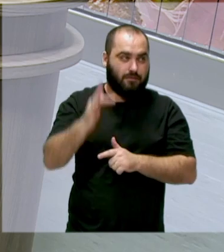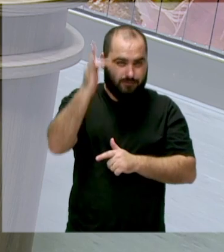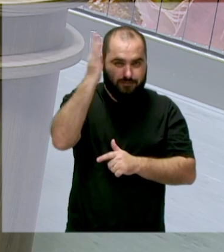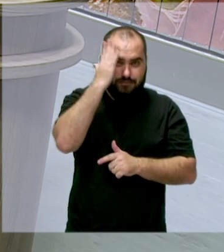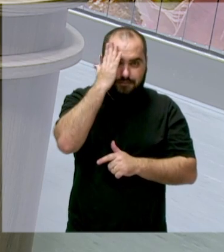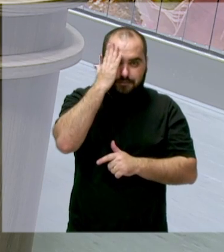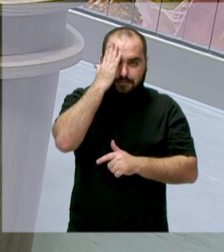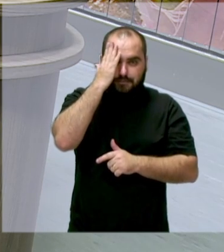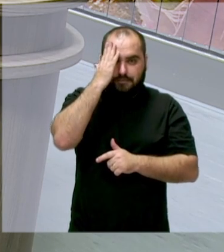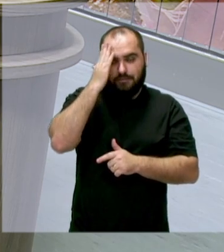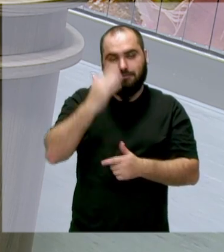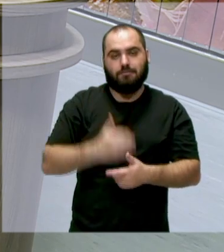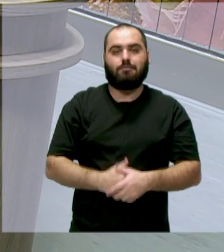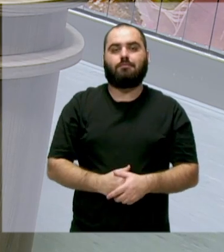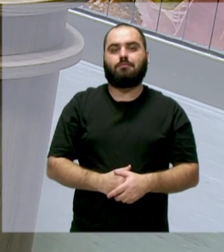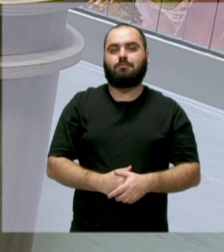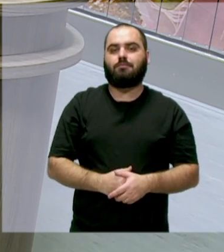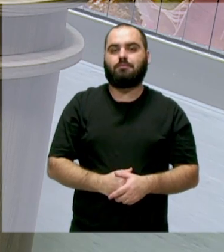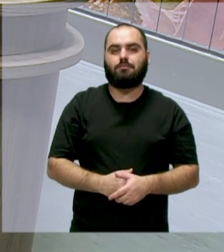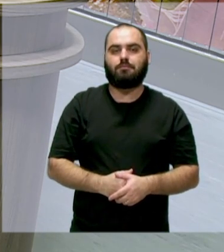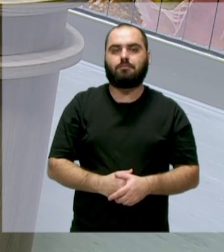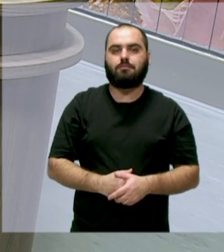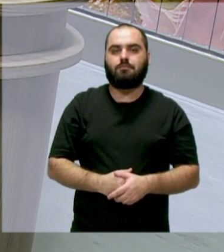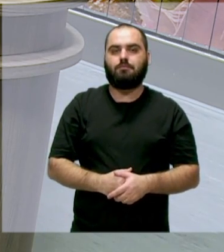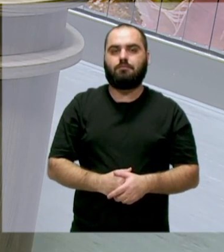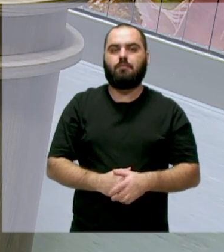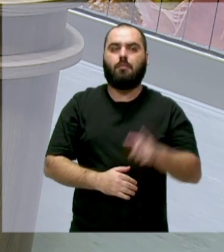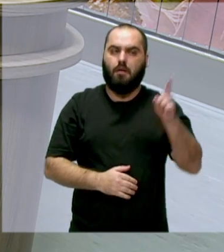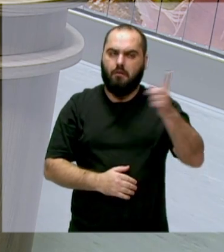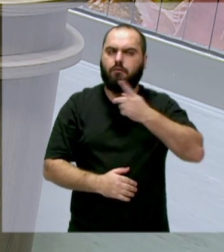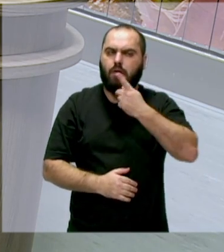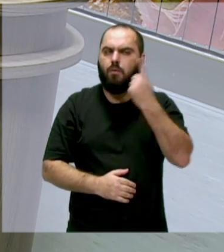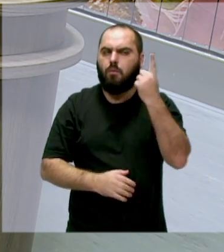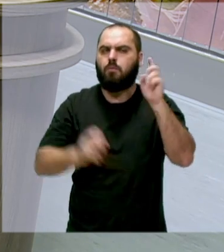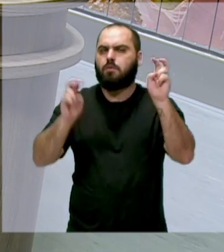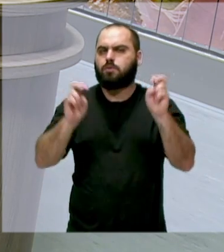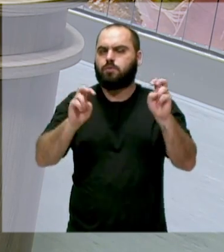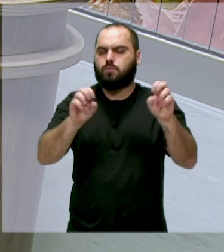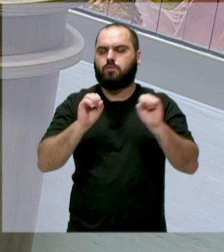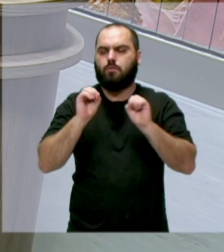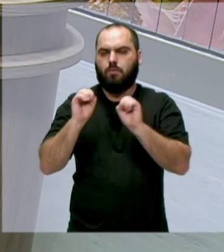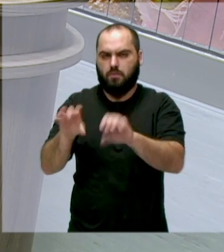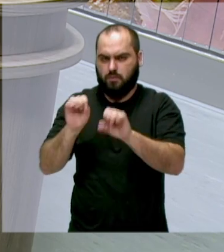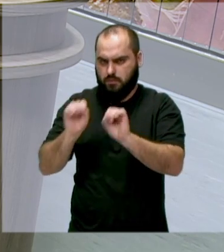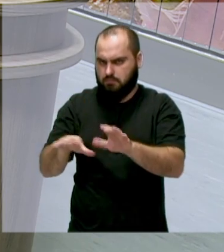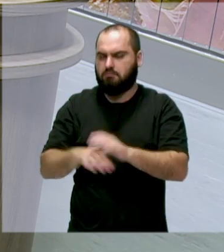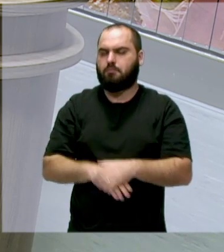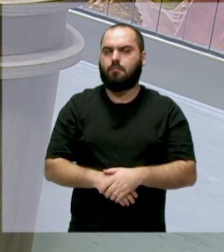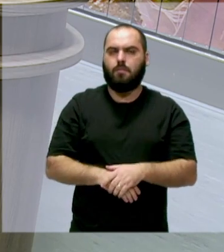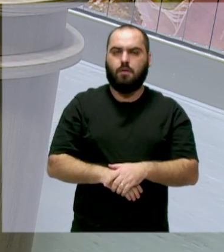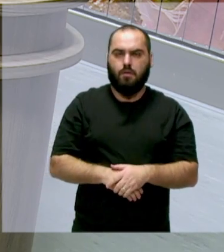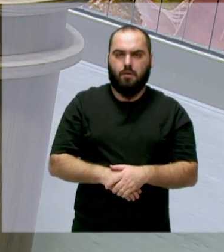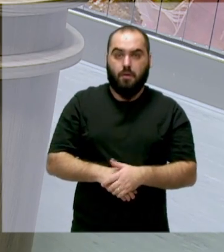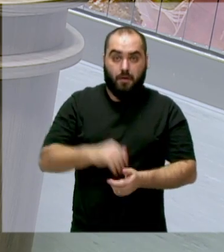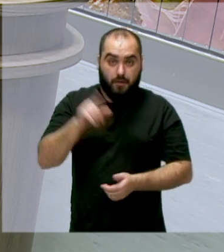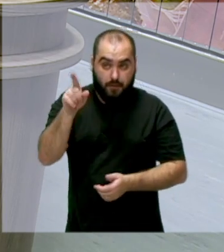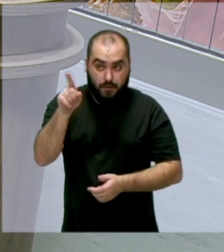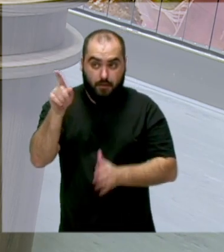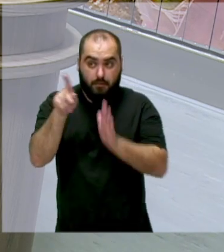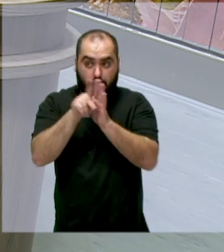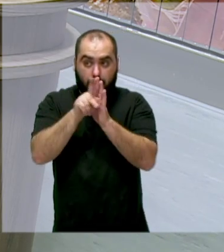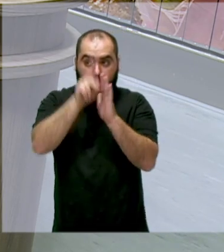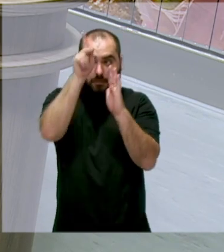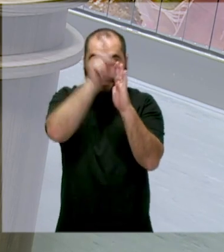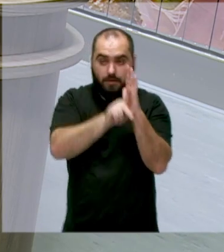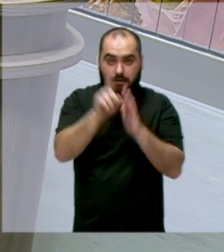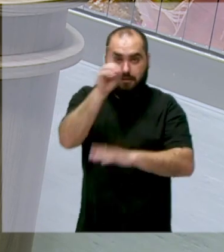ofertado, e aí você tocou num ponto da educação. Vocês mesmos ali do Programa de Controle da